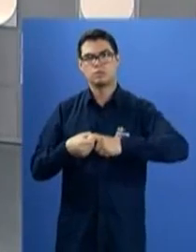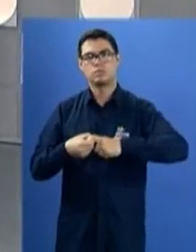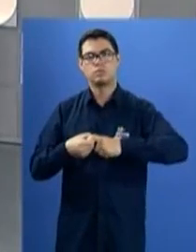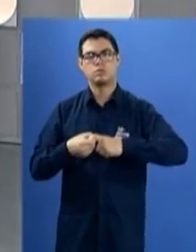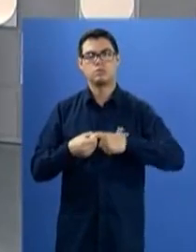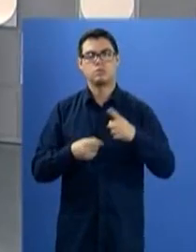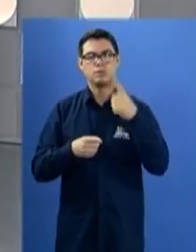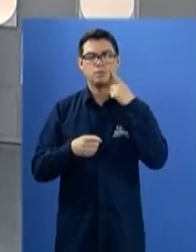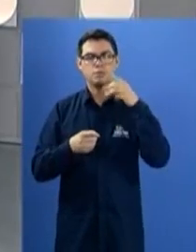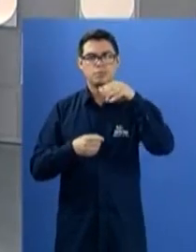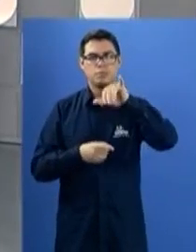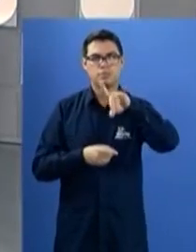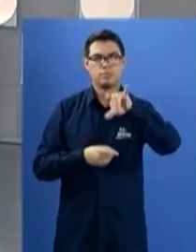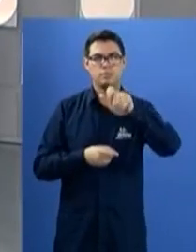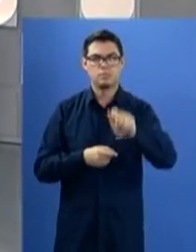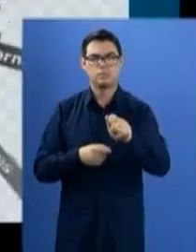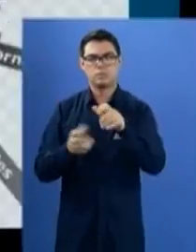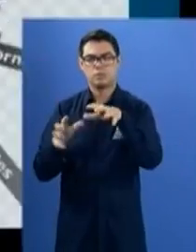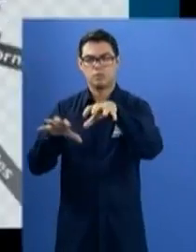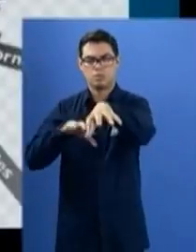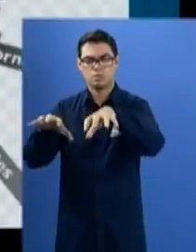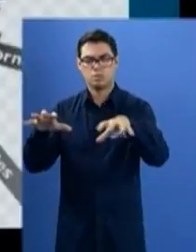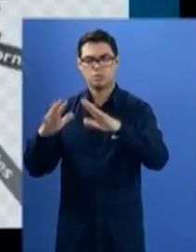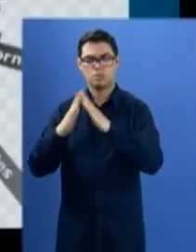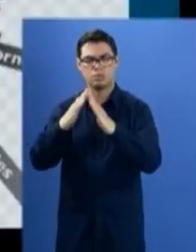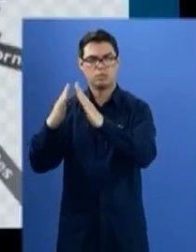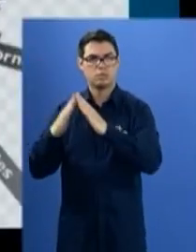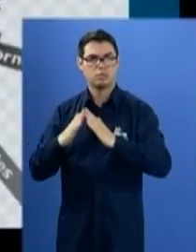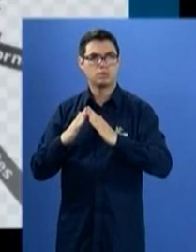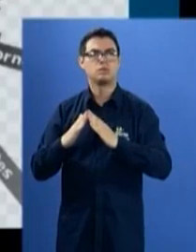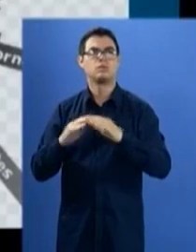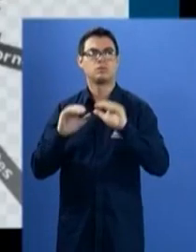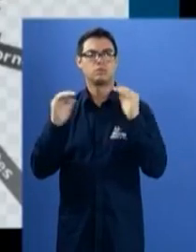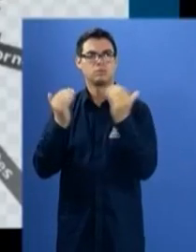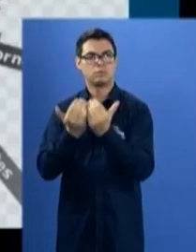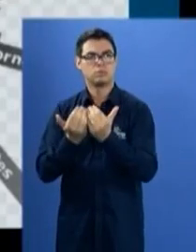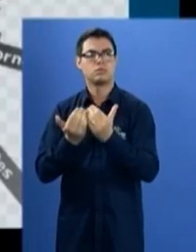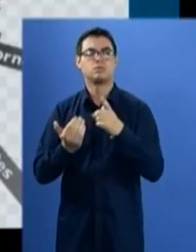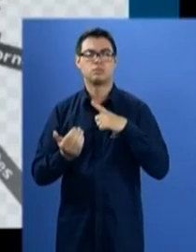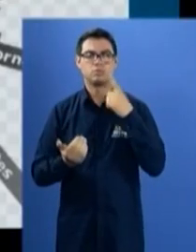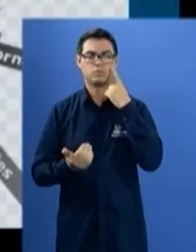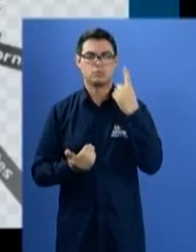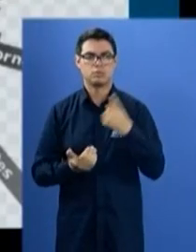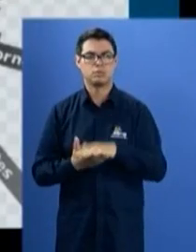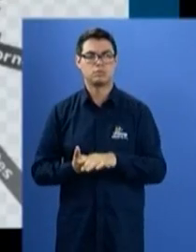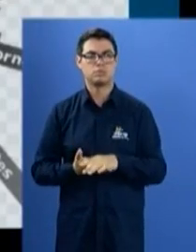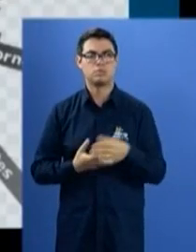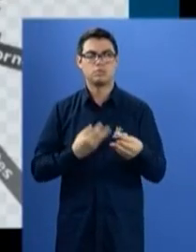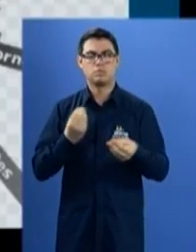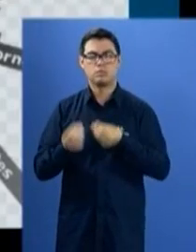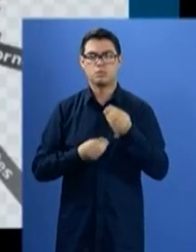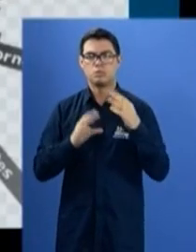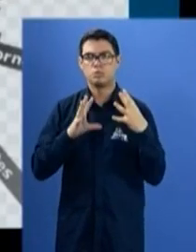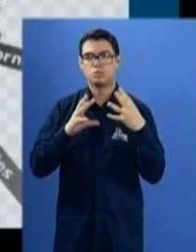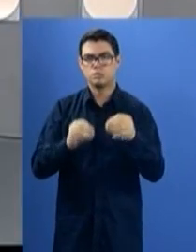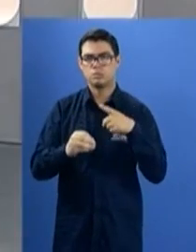a mídia, a comunidade em si e outros. Então, aluno, todos